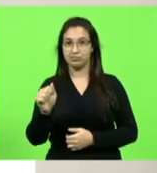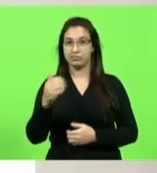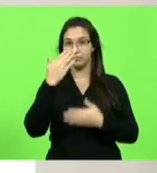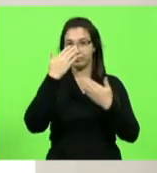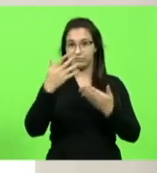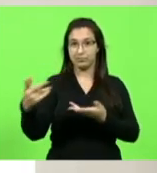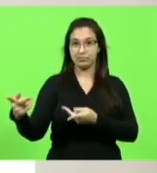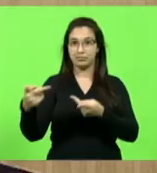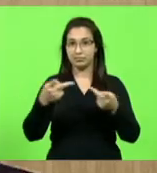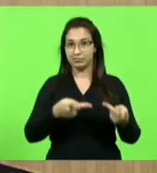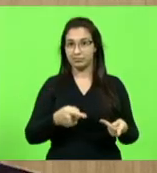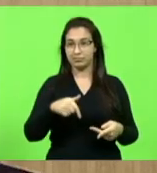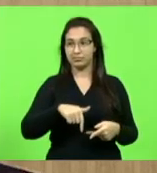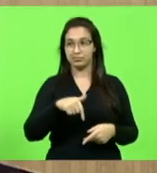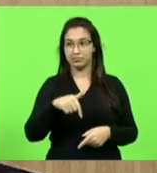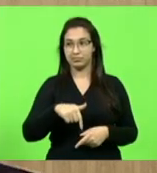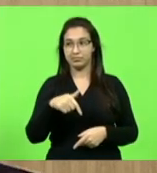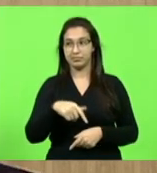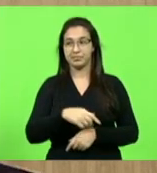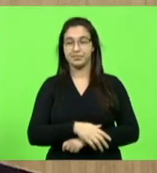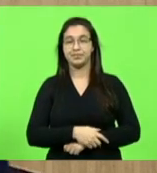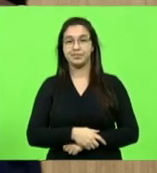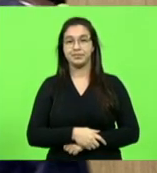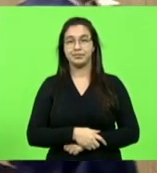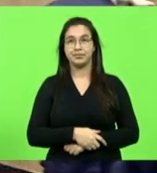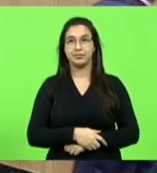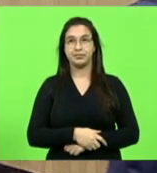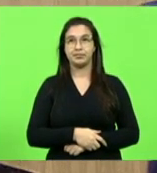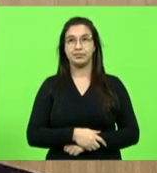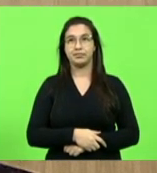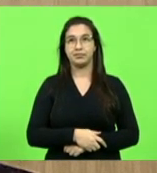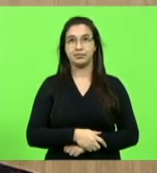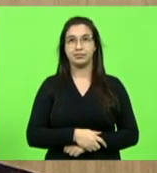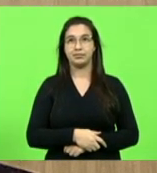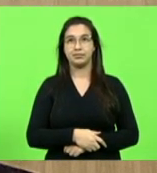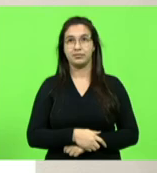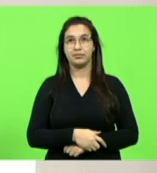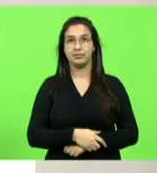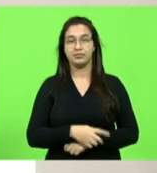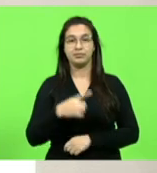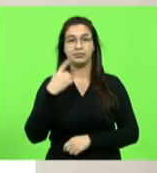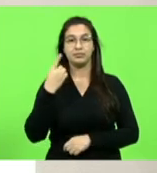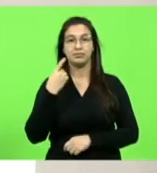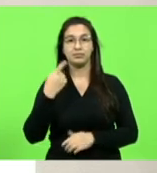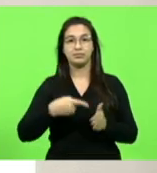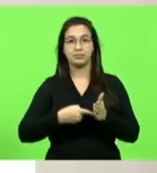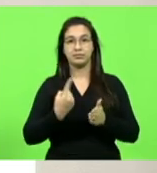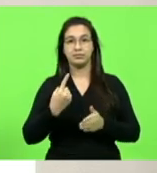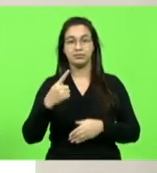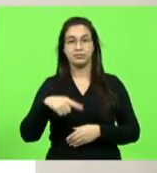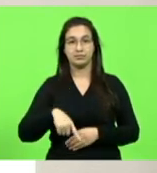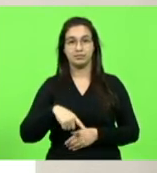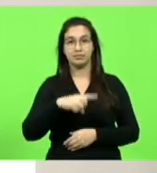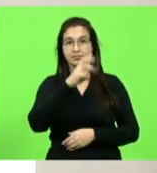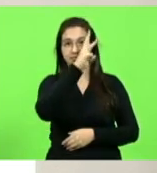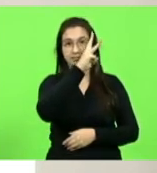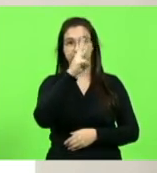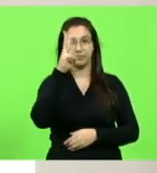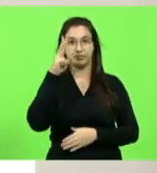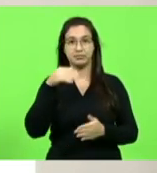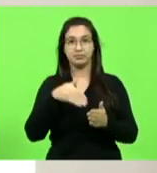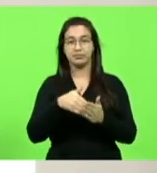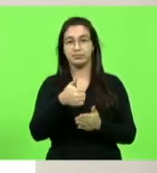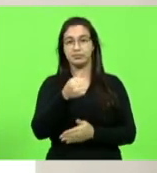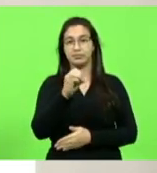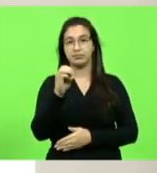casa aí. Nosso primeiro deputado inscrito é Volney Weber, por 10 minutos,